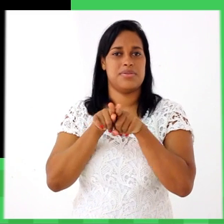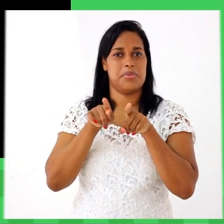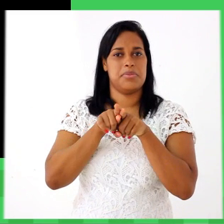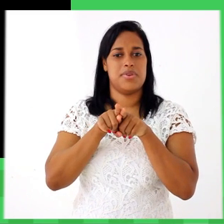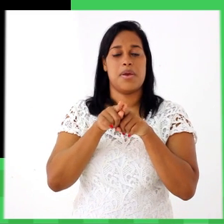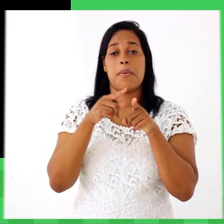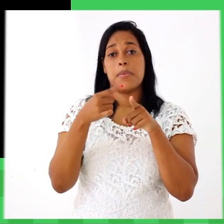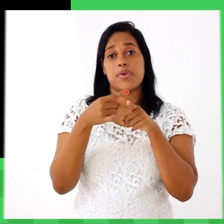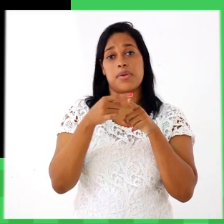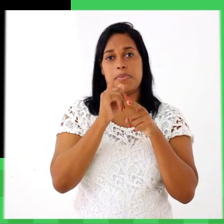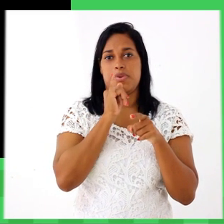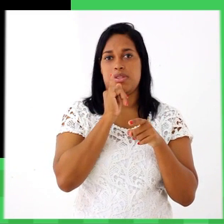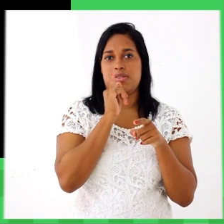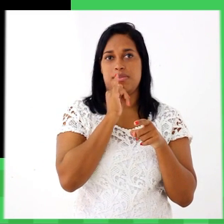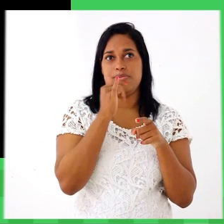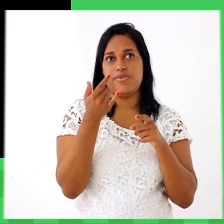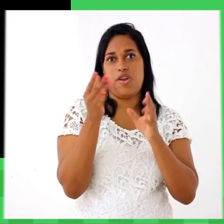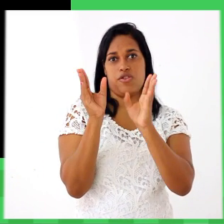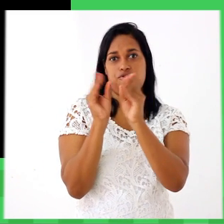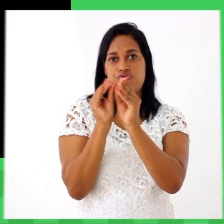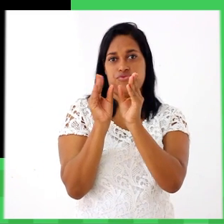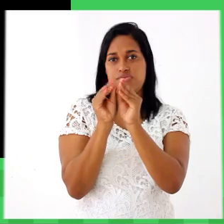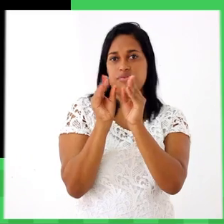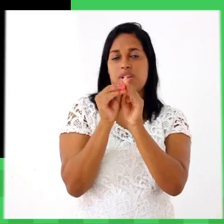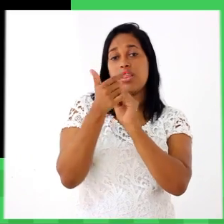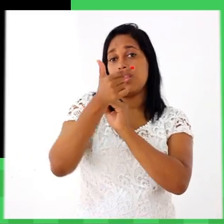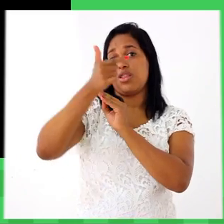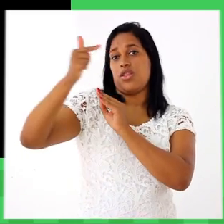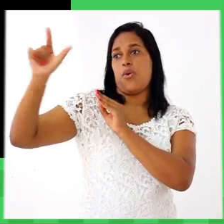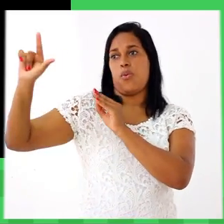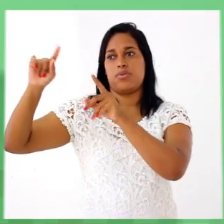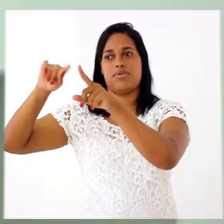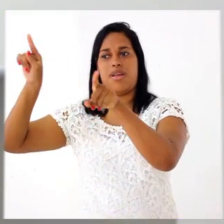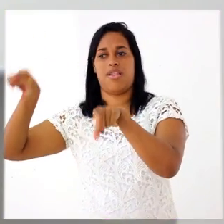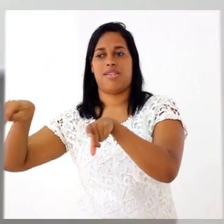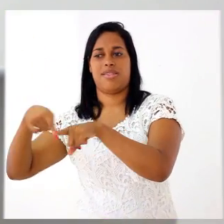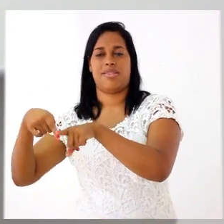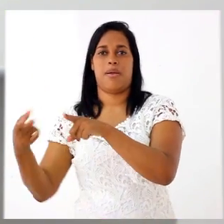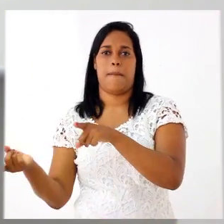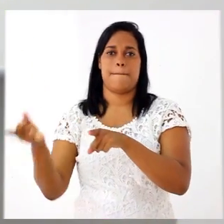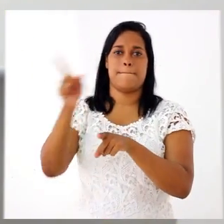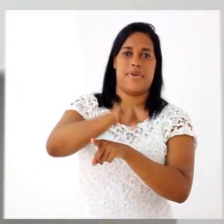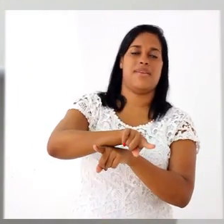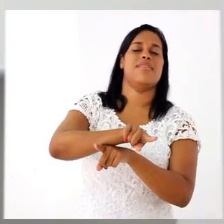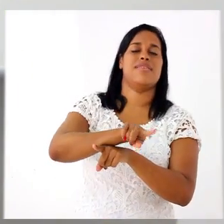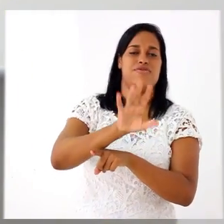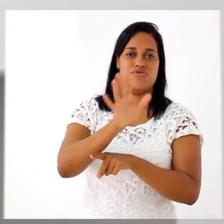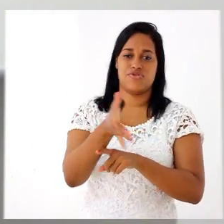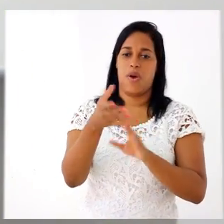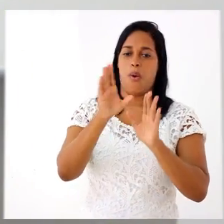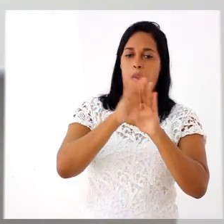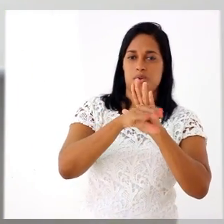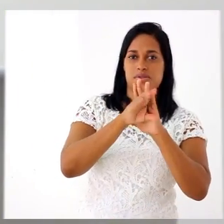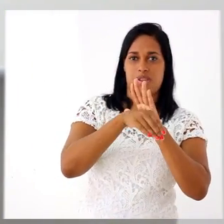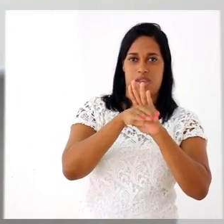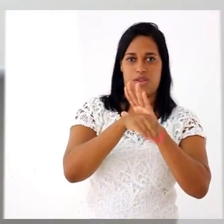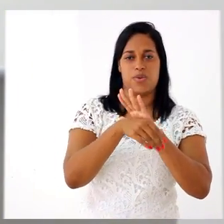chave estrangeira, que vem de outra tabela. Okay? Então, já adianto aqui o conceito de chave estrangeira.